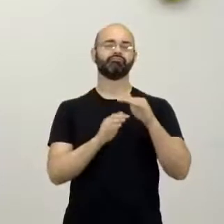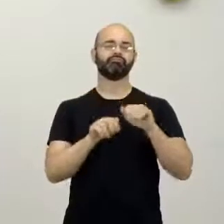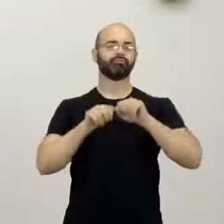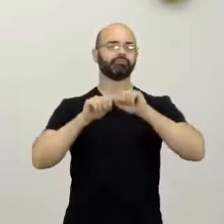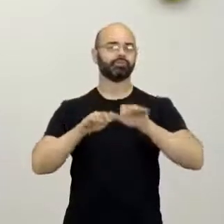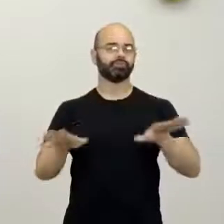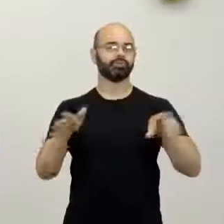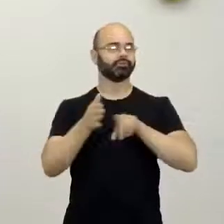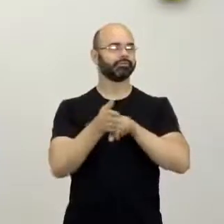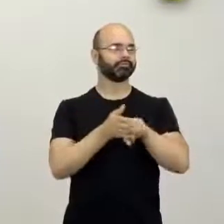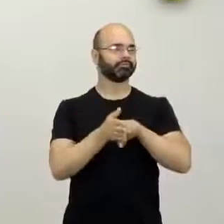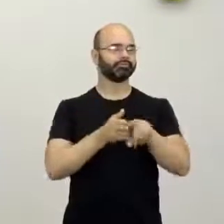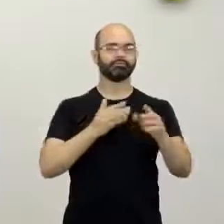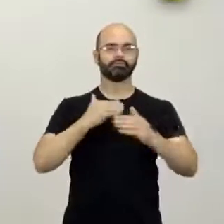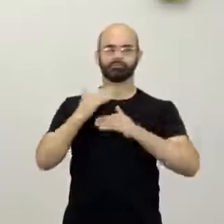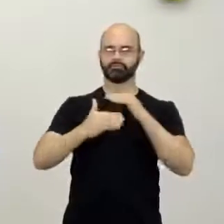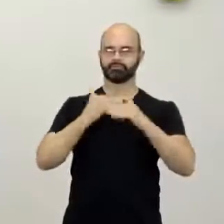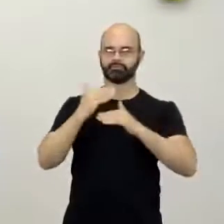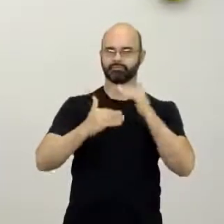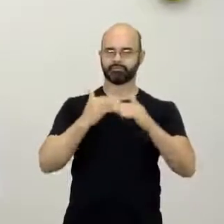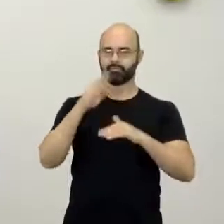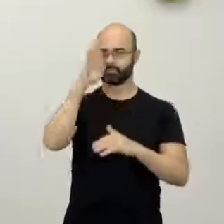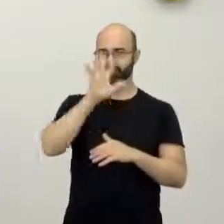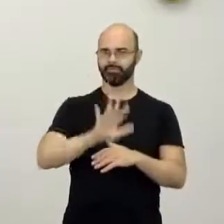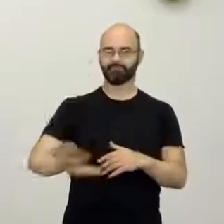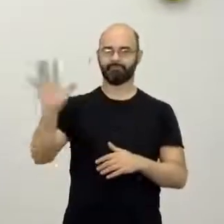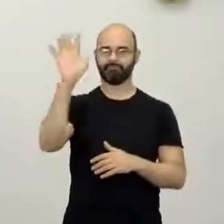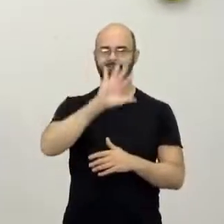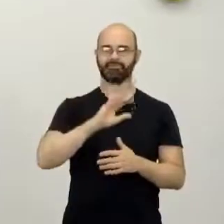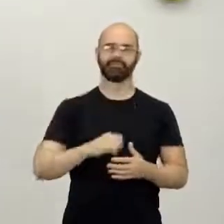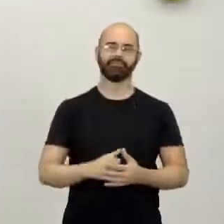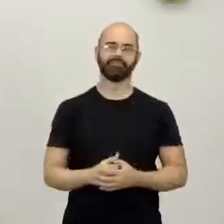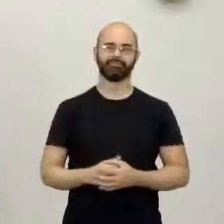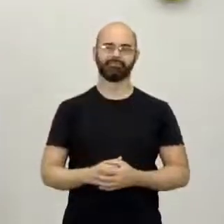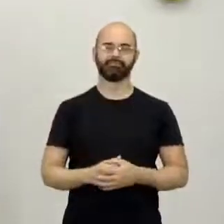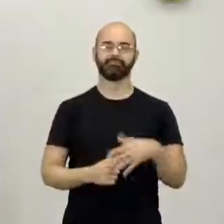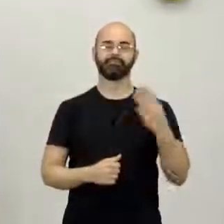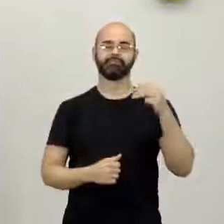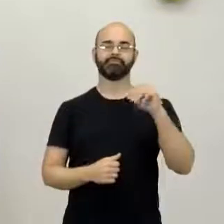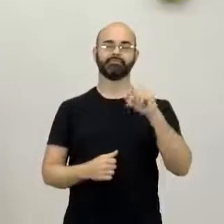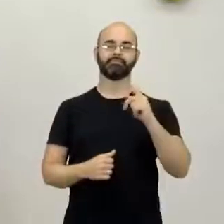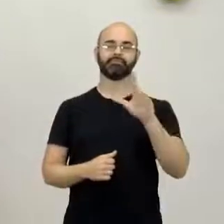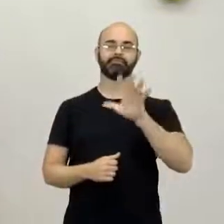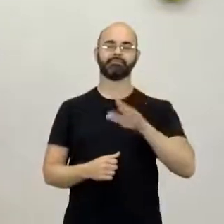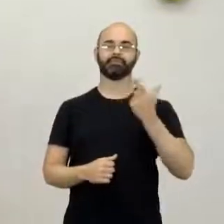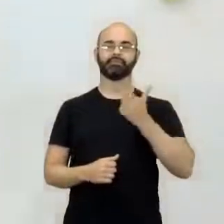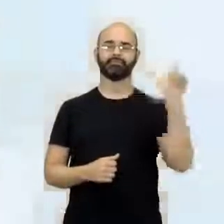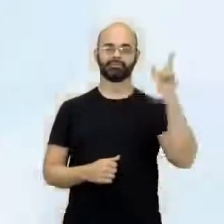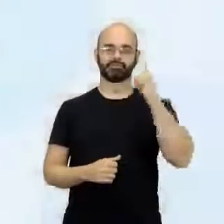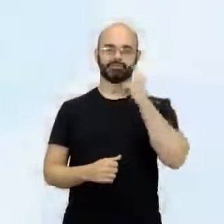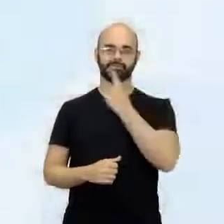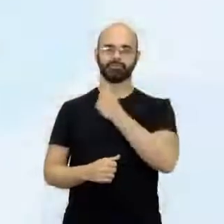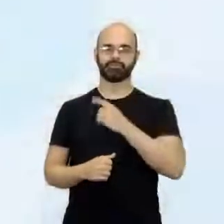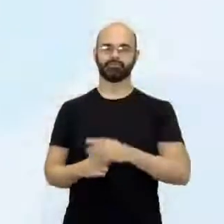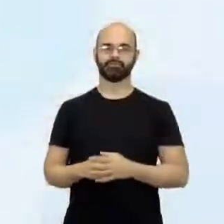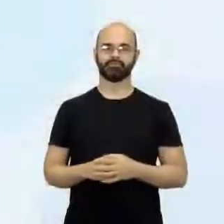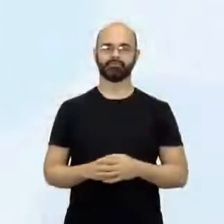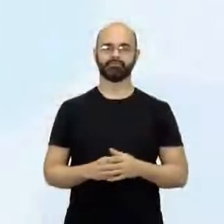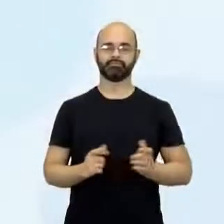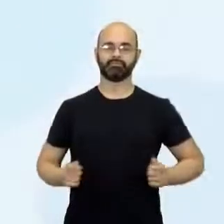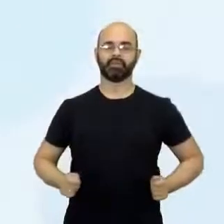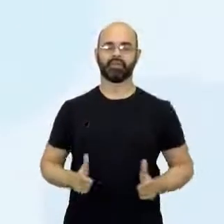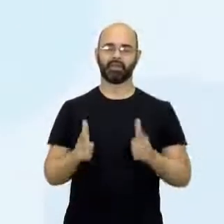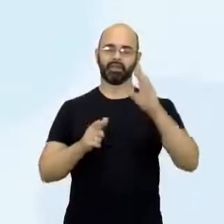de pesquisa e desenvolvimento por todo o Brasil. Agora nós vamos ver um outro mapa mostrando aí o gasto total com pesquisa